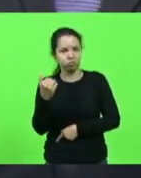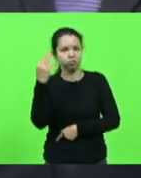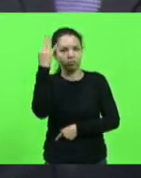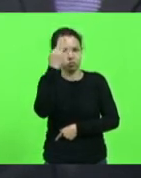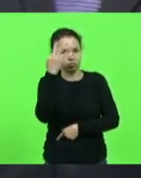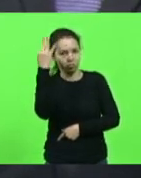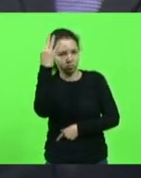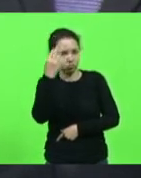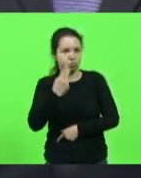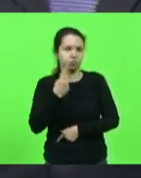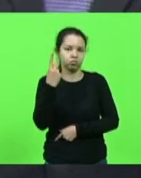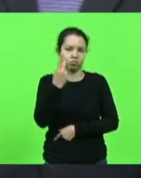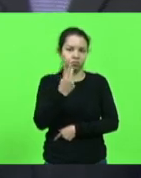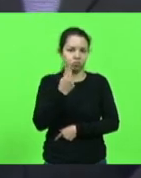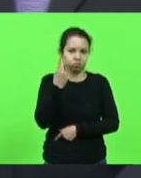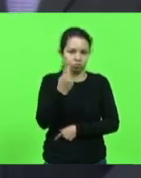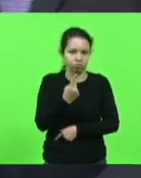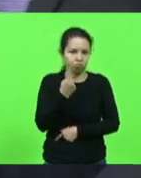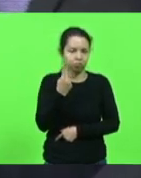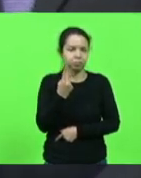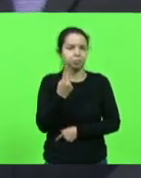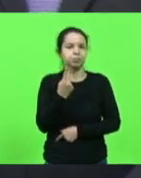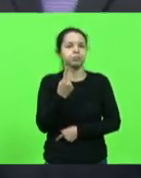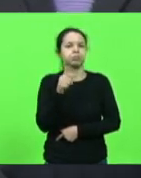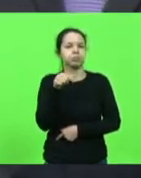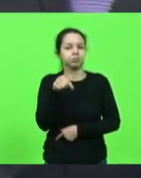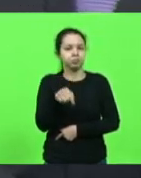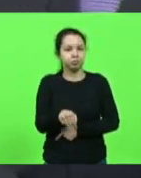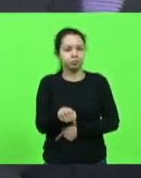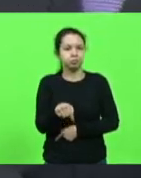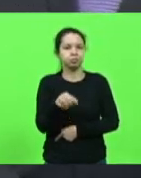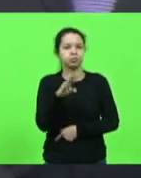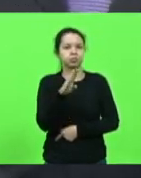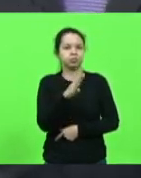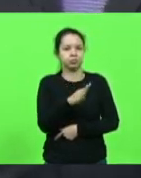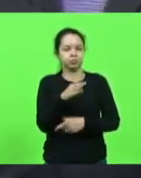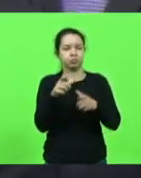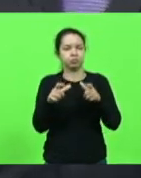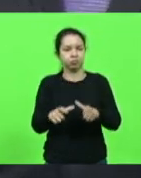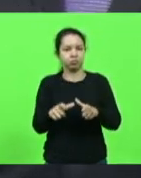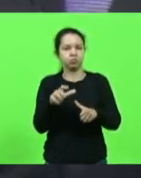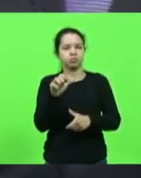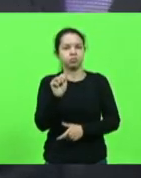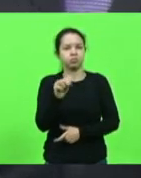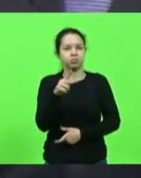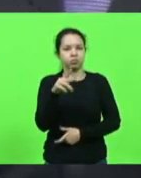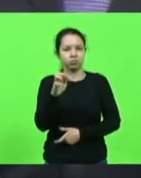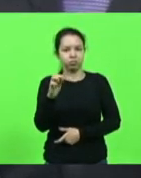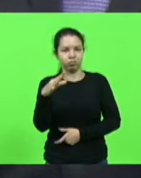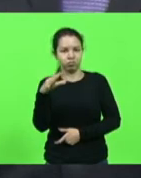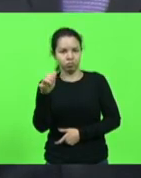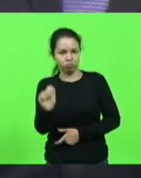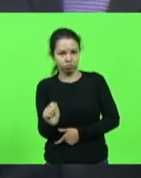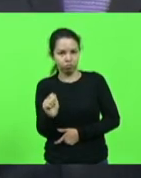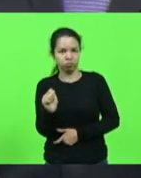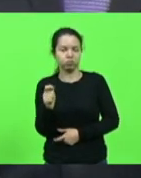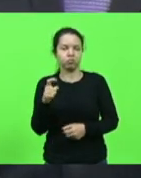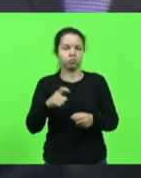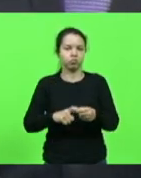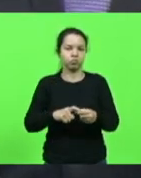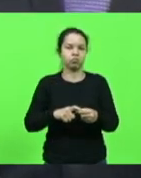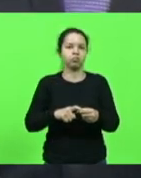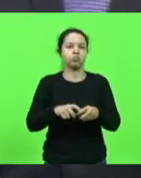Um dos luminares da Sociedade Barriga Verde, Pascoal Apóstolo Pizzica, ocupante da cadeira 25